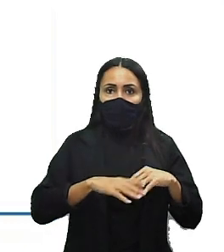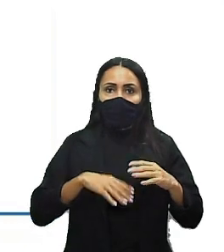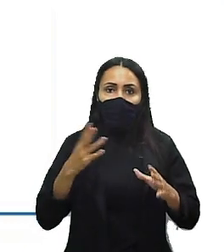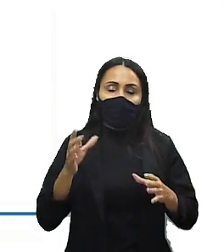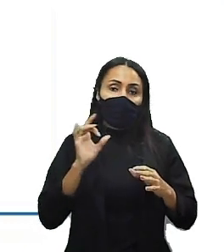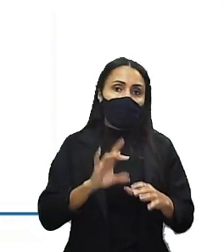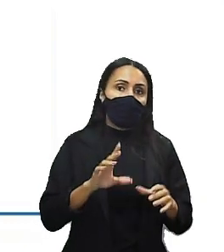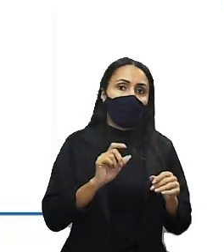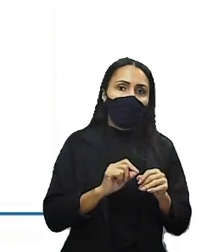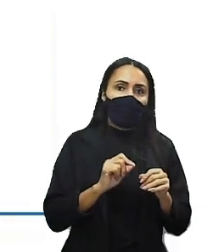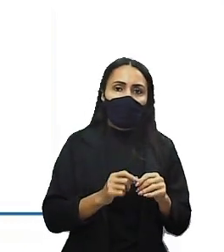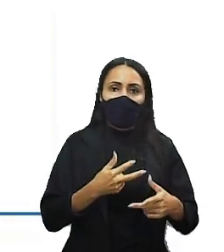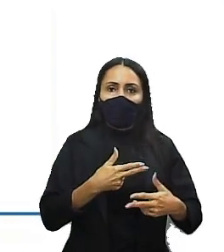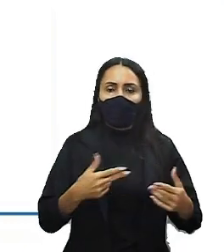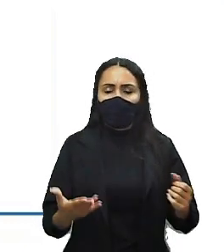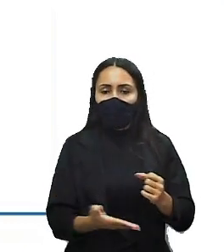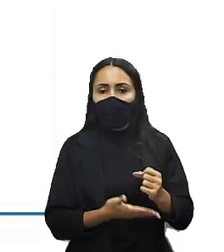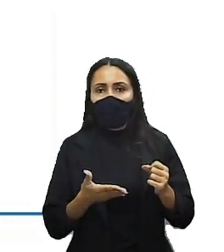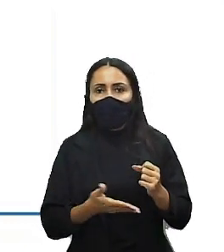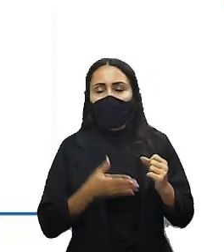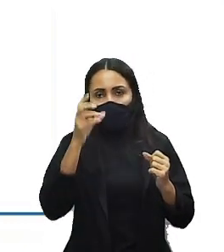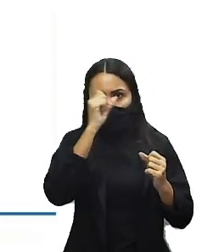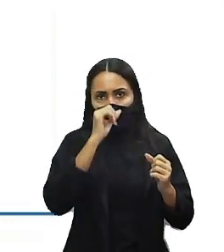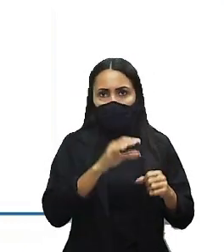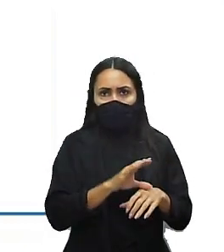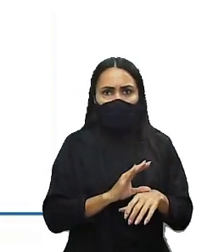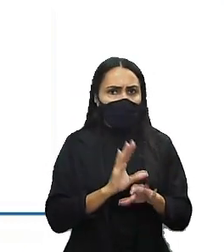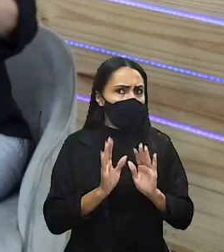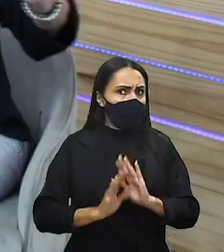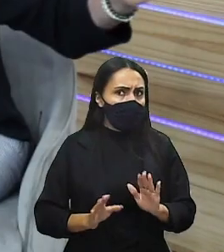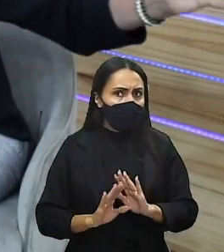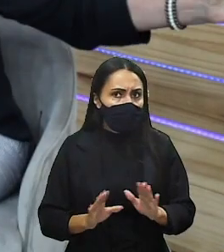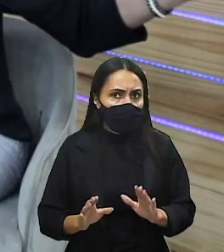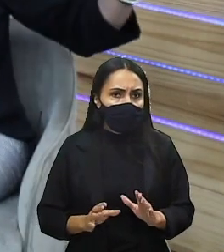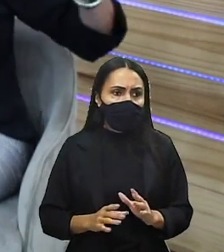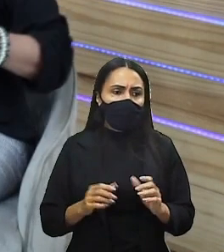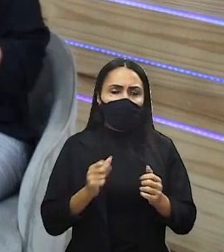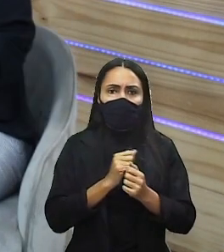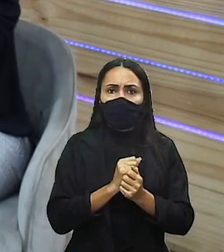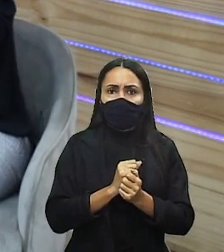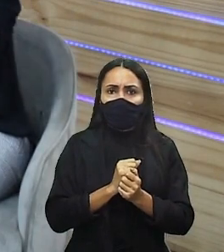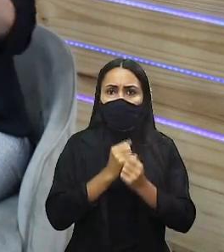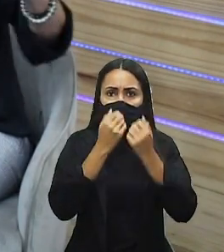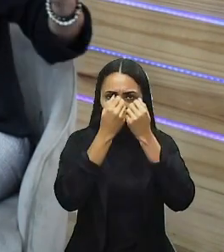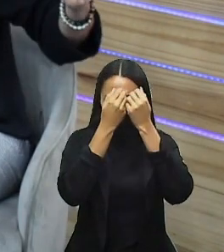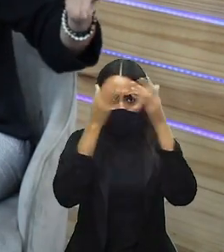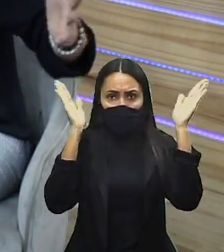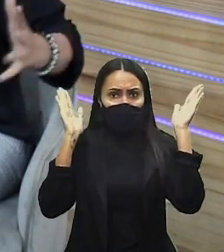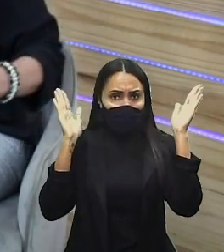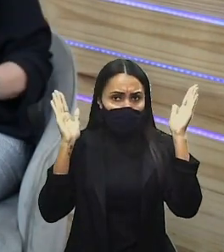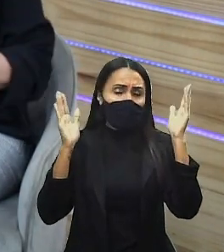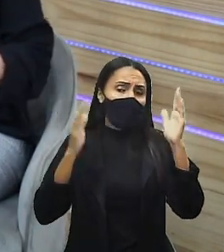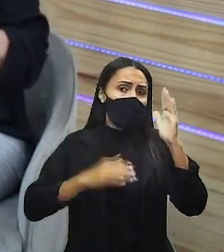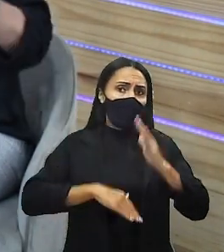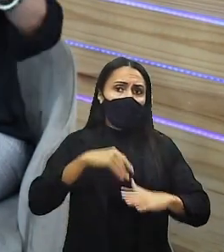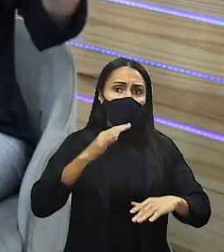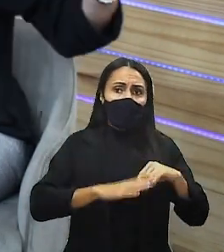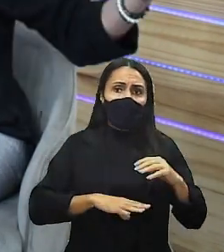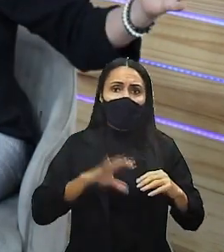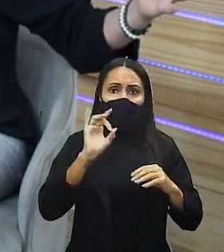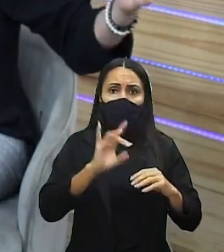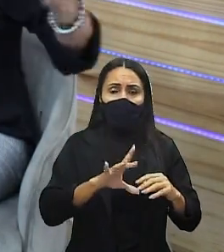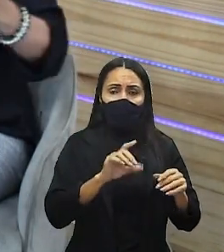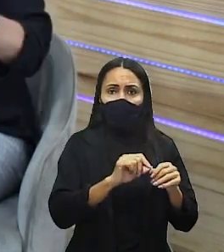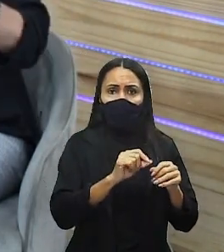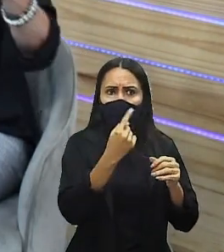só fazendo as coisas básicas que eu aprendi no curso. Não, abra seu leque. Todo mundo abre seu leque na profissão, você não faz só uma coisa